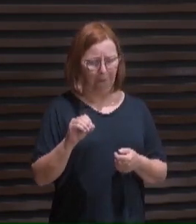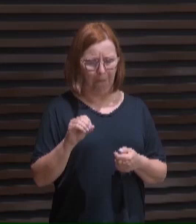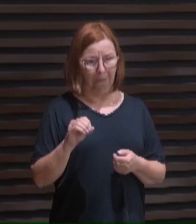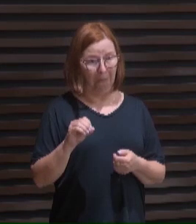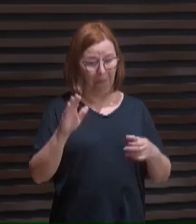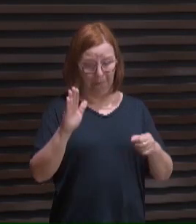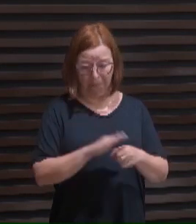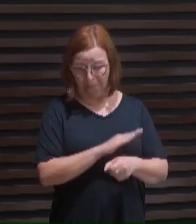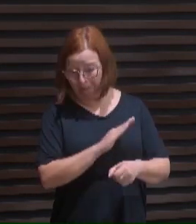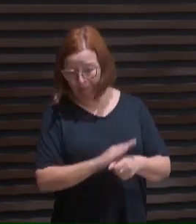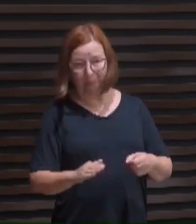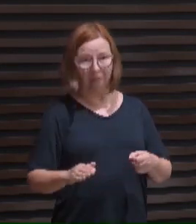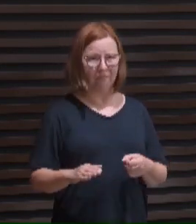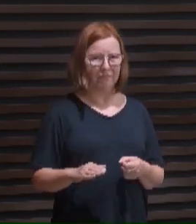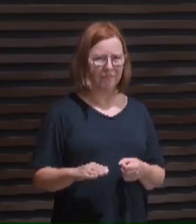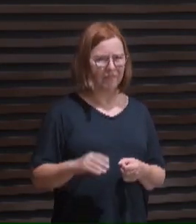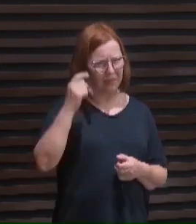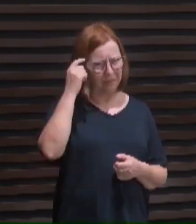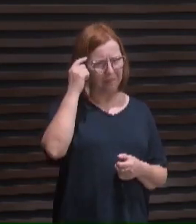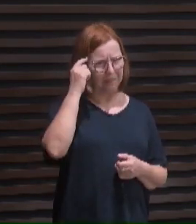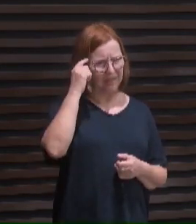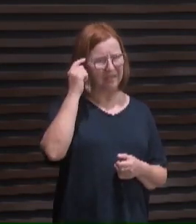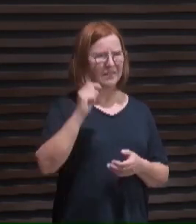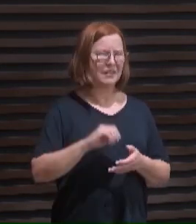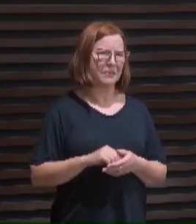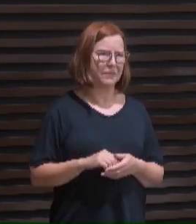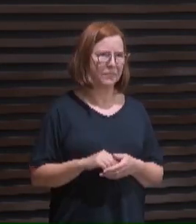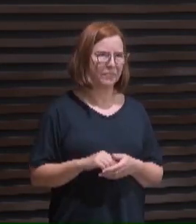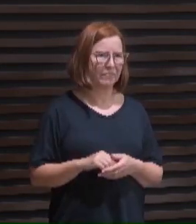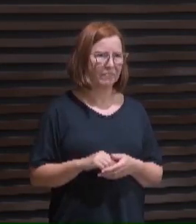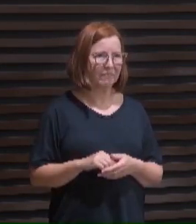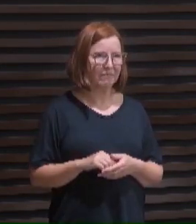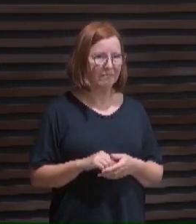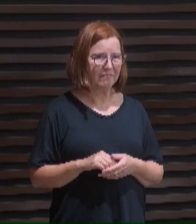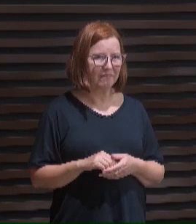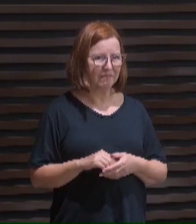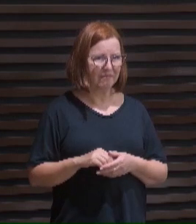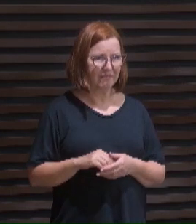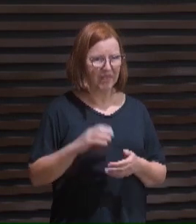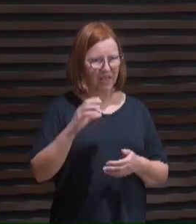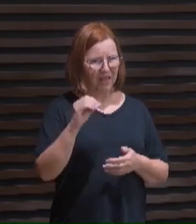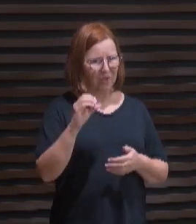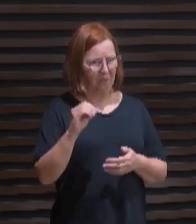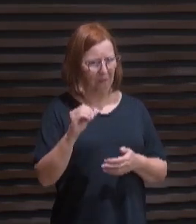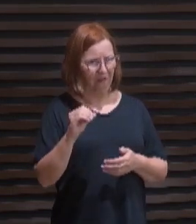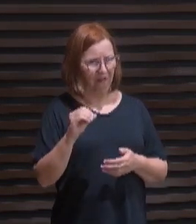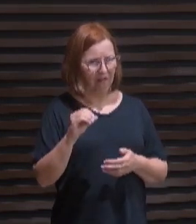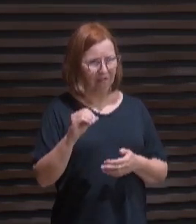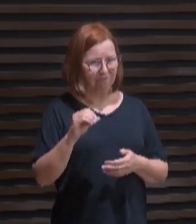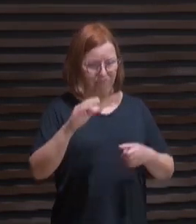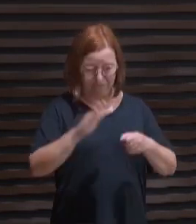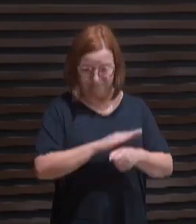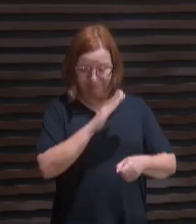multiplica 350 gramas por pessoa por dia, botando tudo isso na